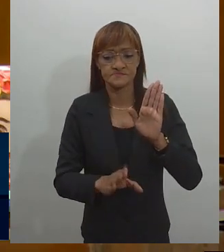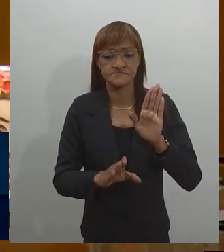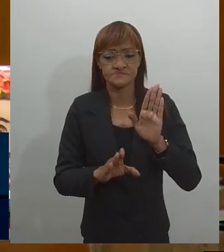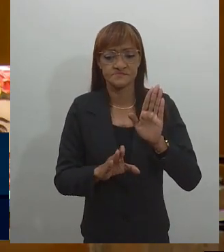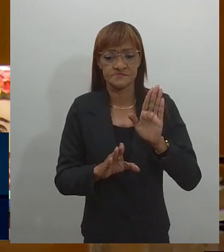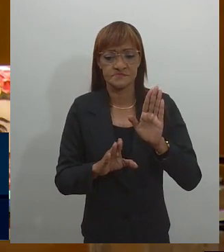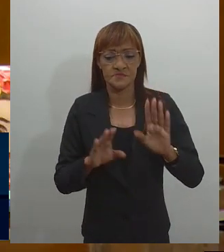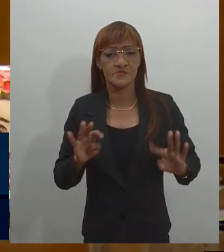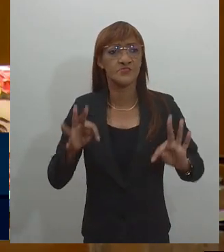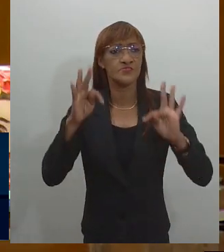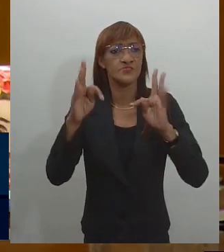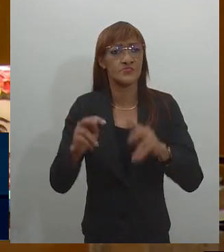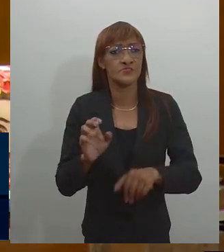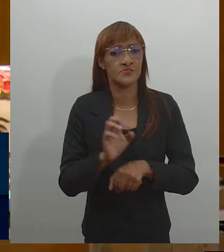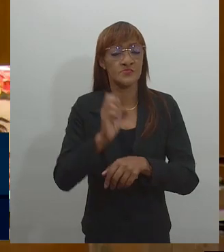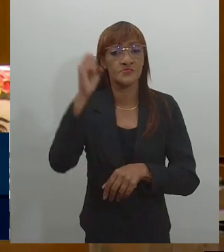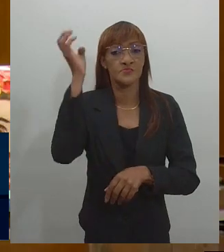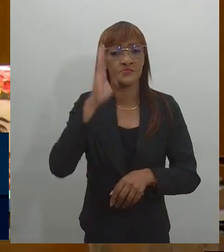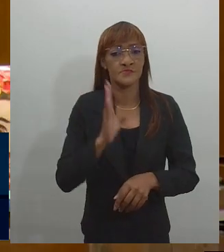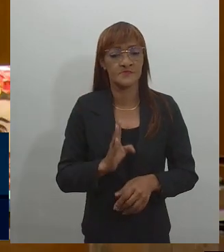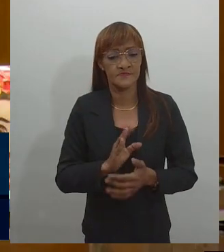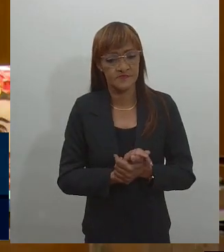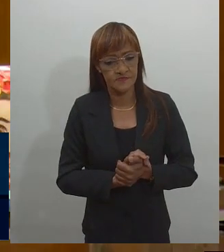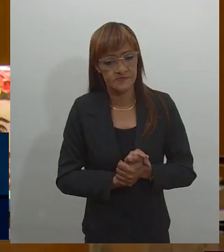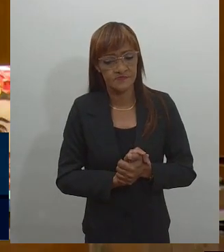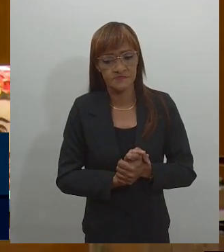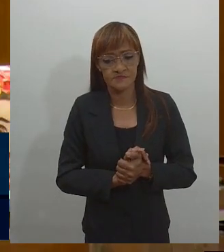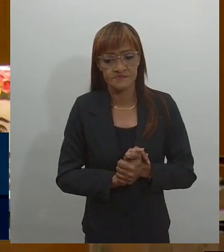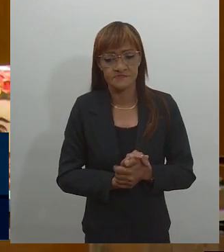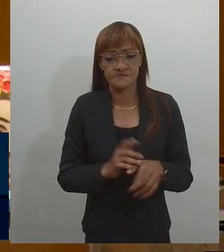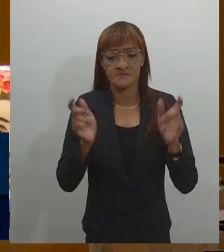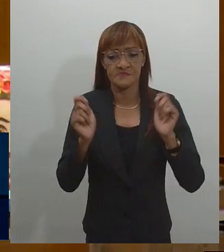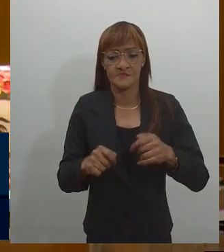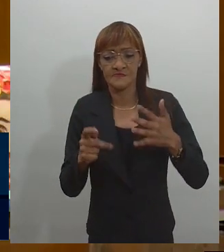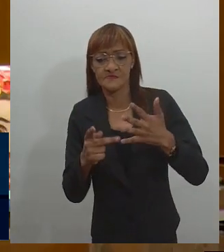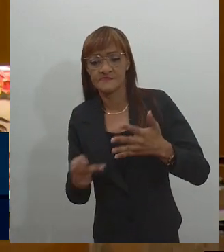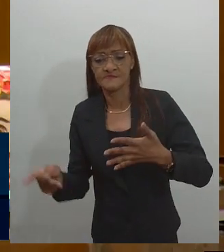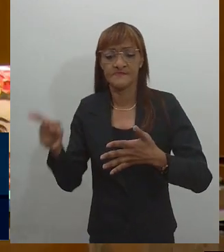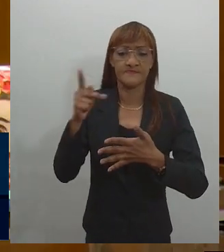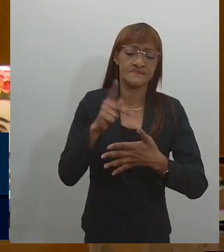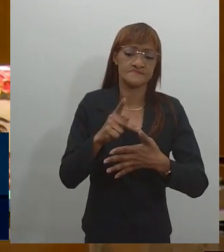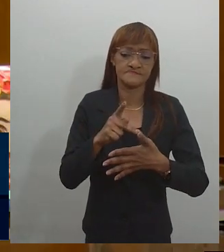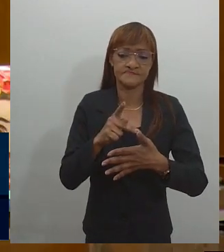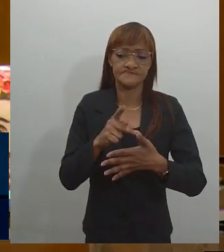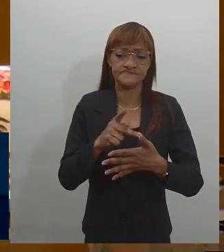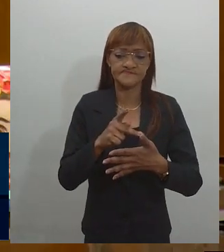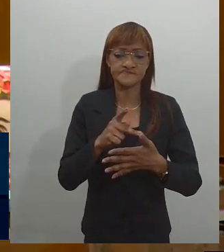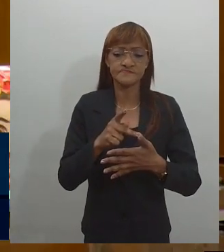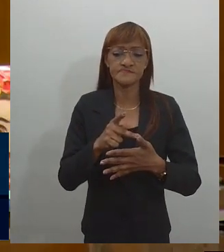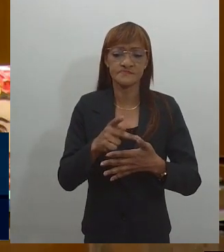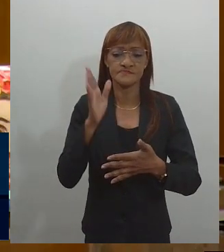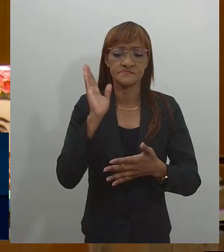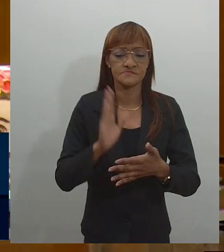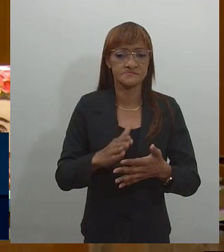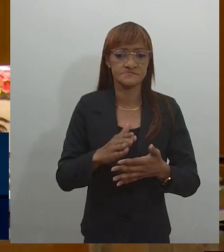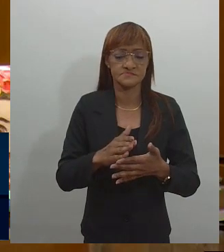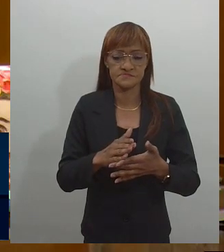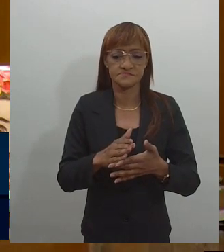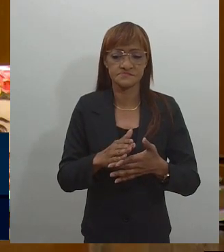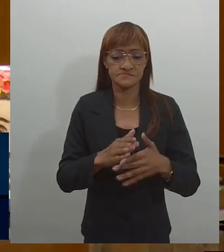brasileiro, transmitir as prioridades de agenda comum da bancada LGBT a seus